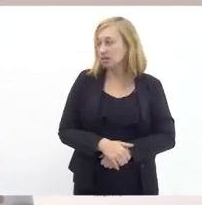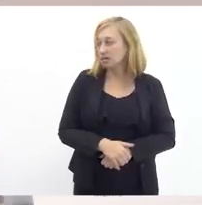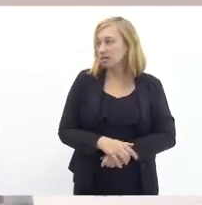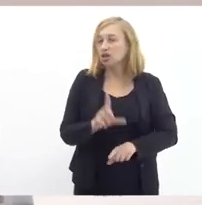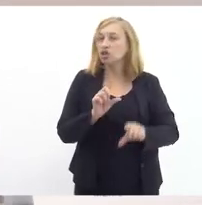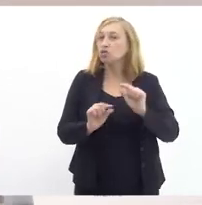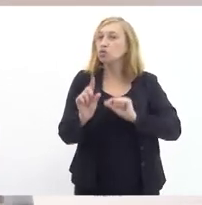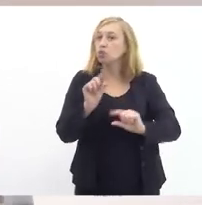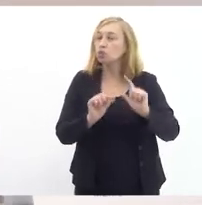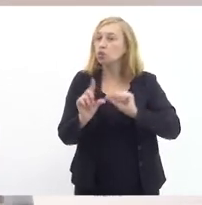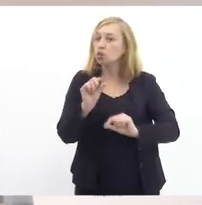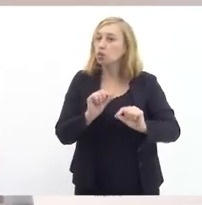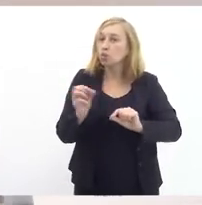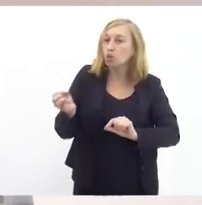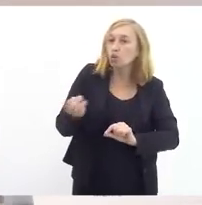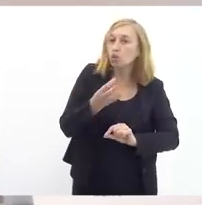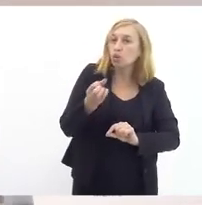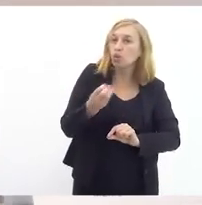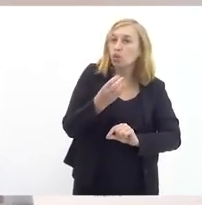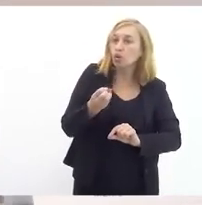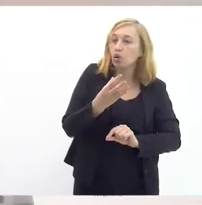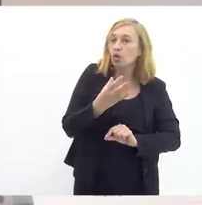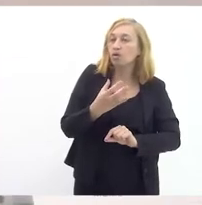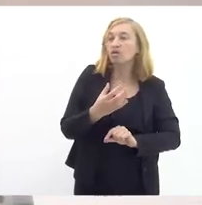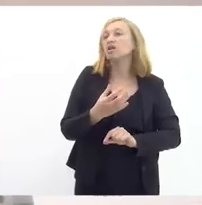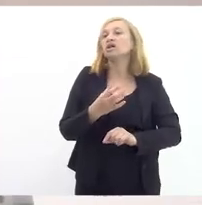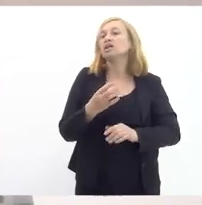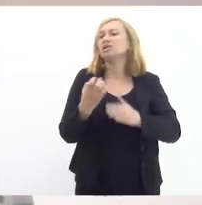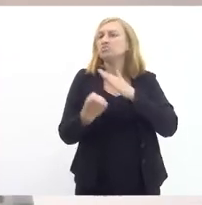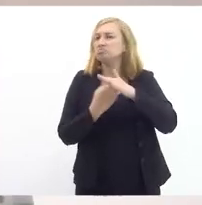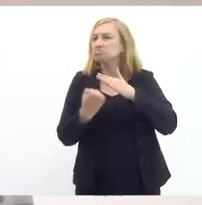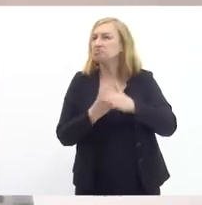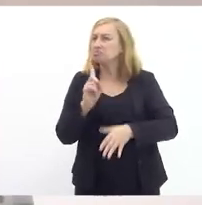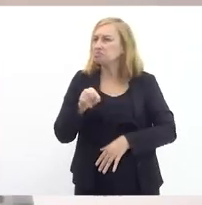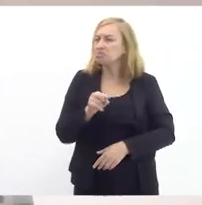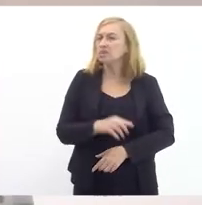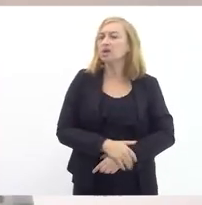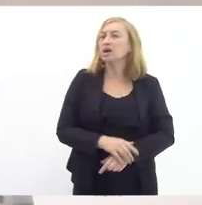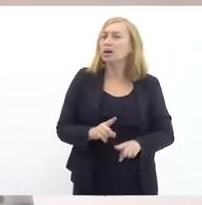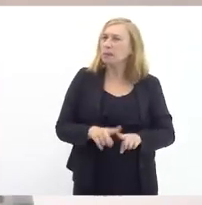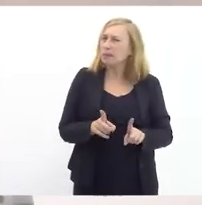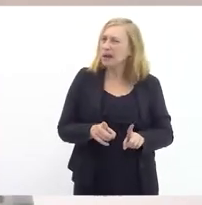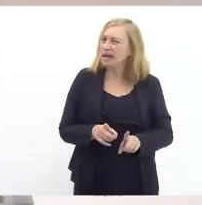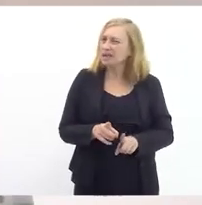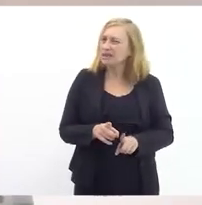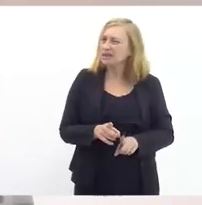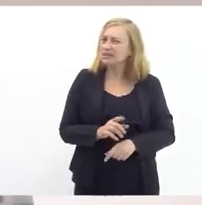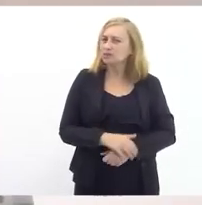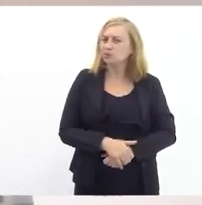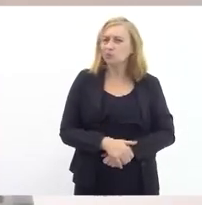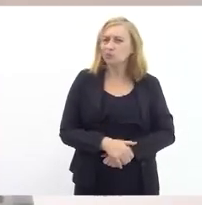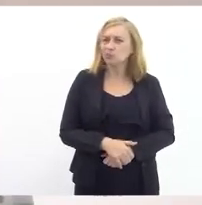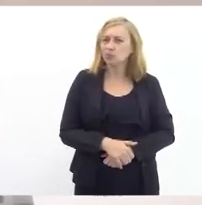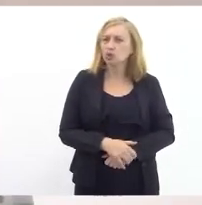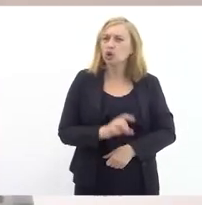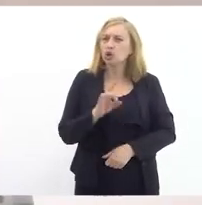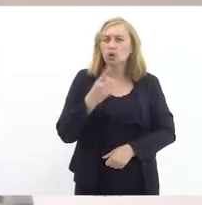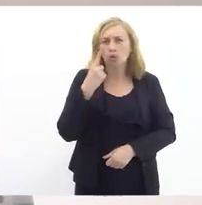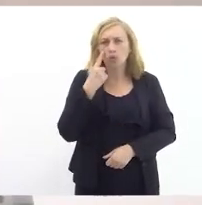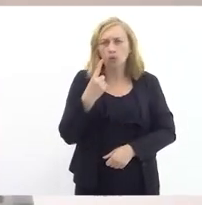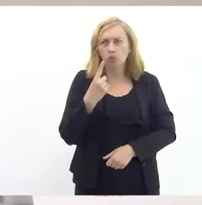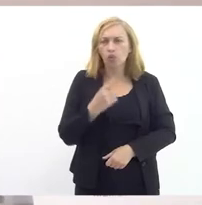escolha de uma nova concessionária. Mas essa hipótese só foi